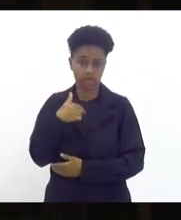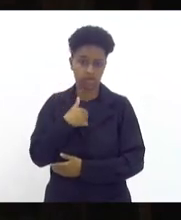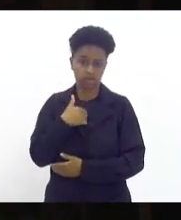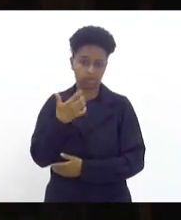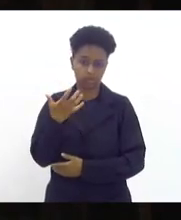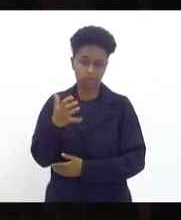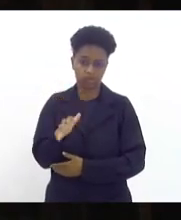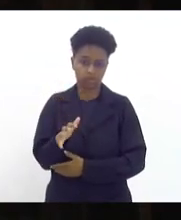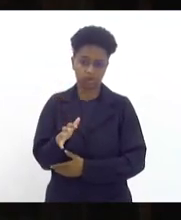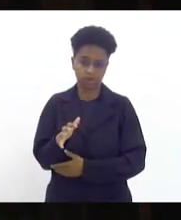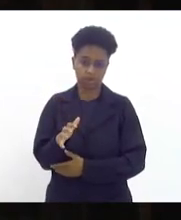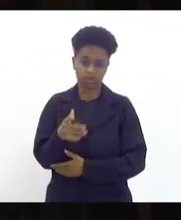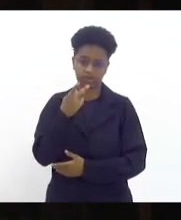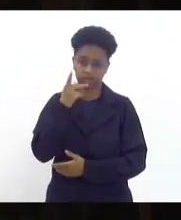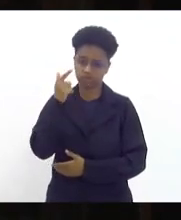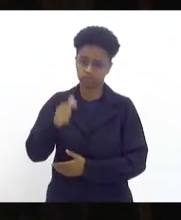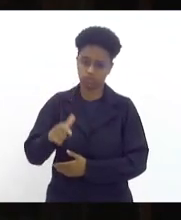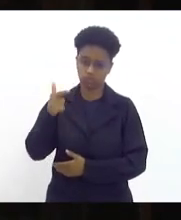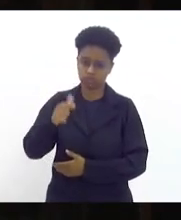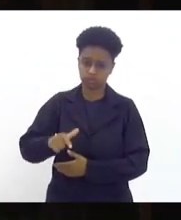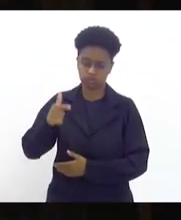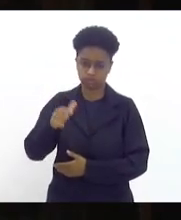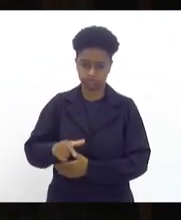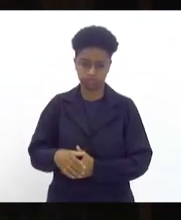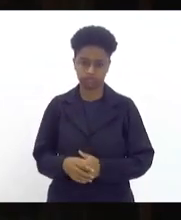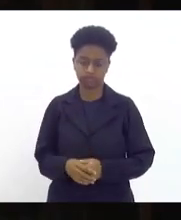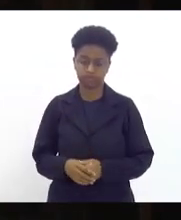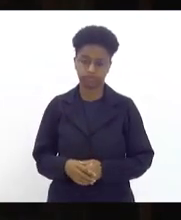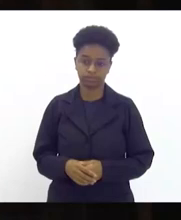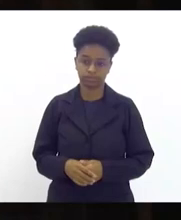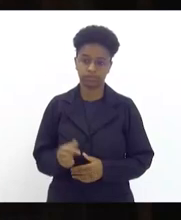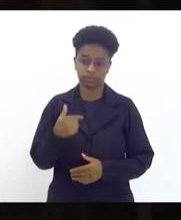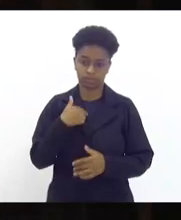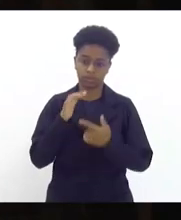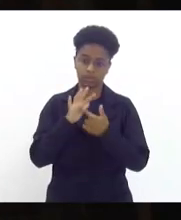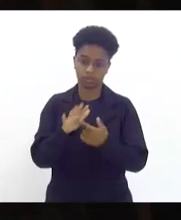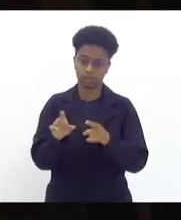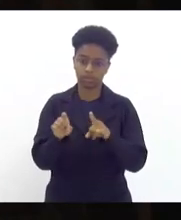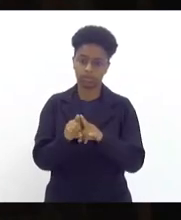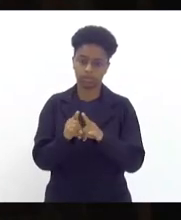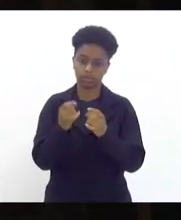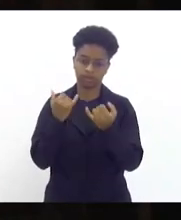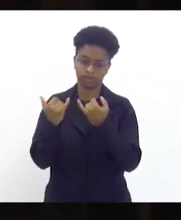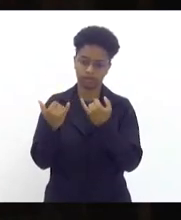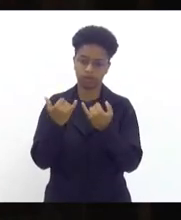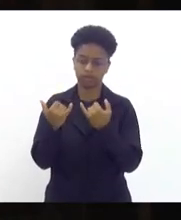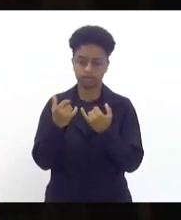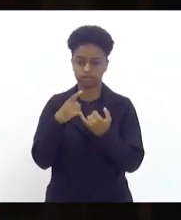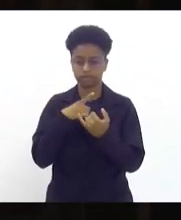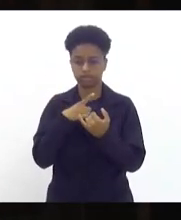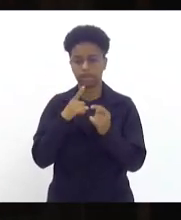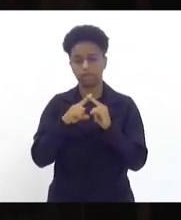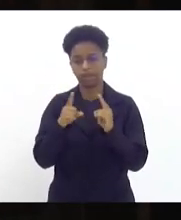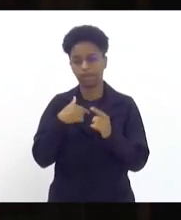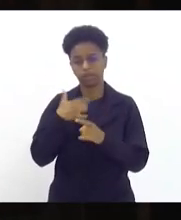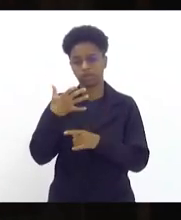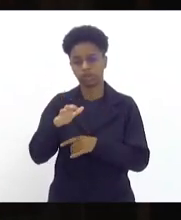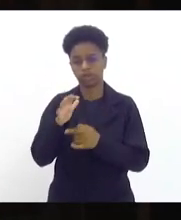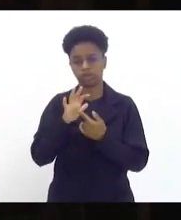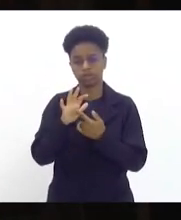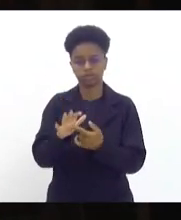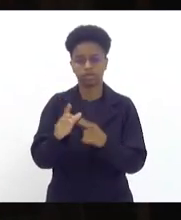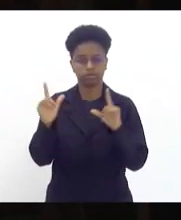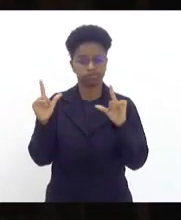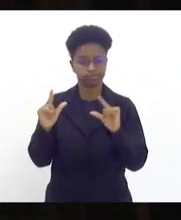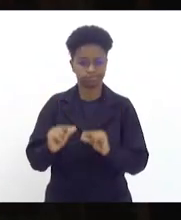ser repetitivo para falar ali eu trouxe até os índices que a gente tinha mas não quis ser repetitivo para mostrar a queda dos índices